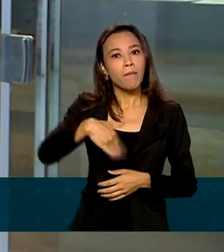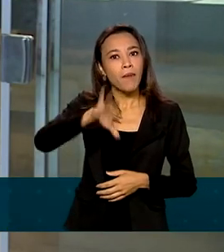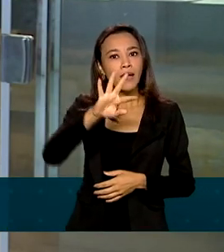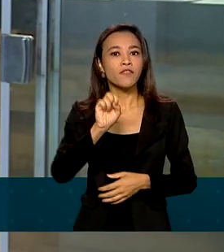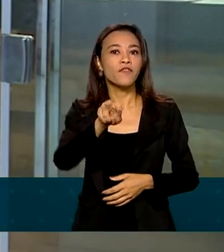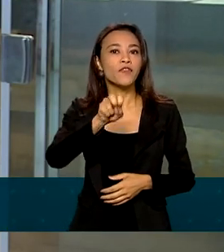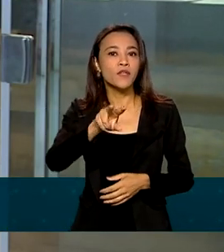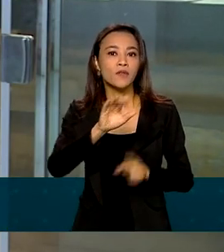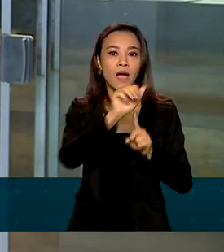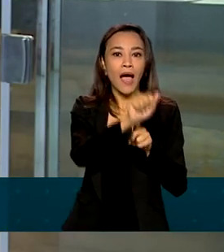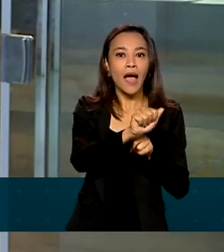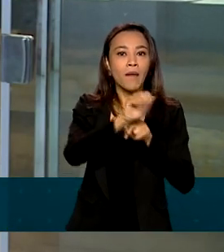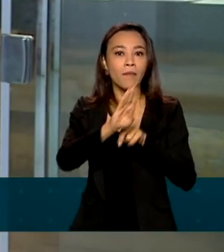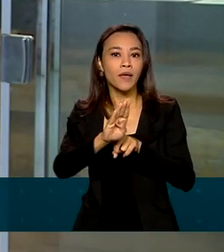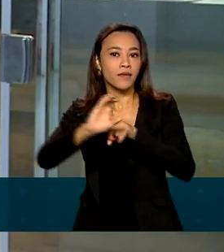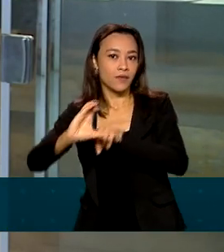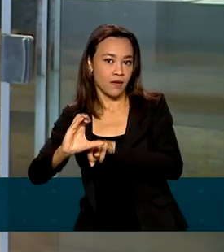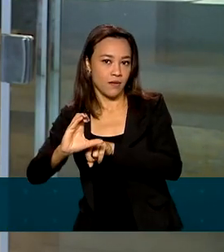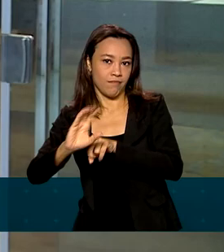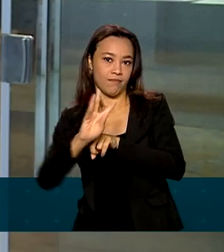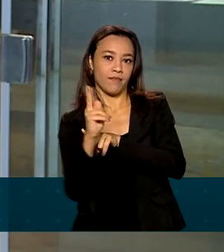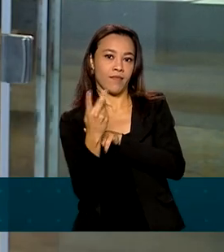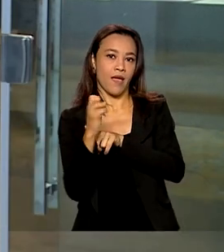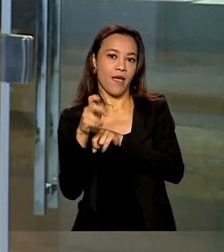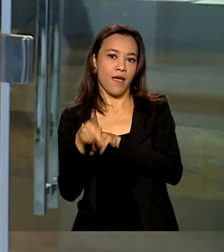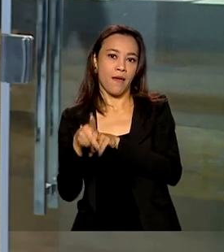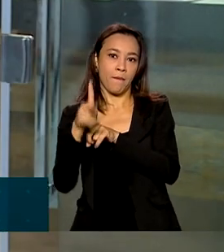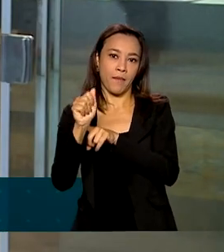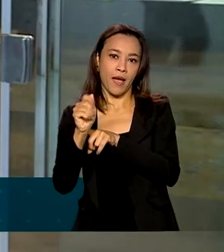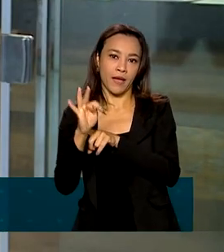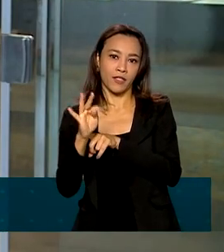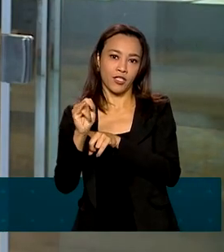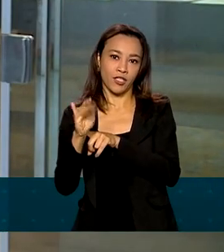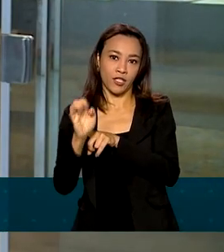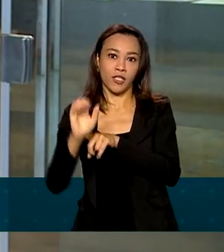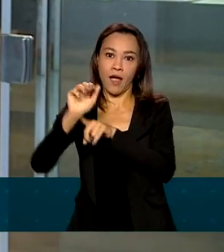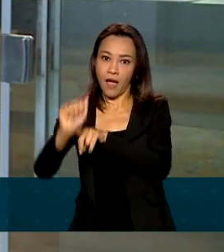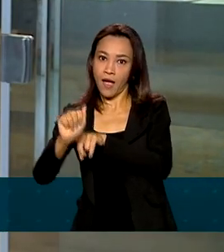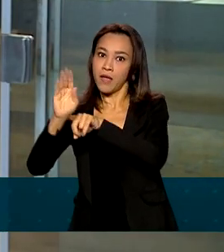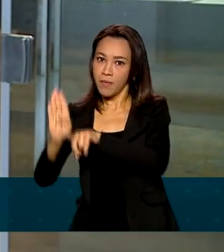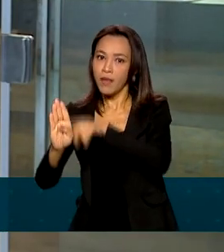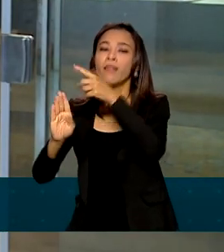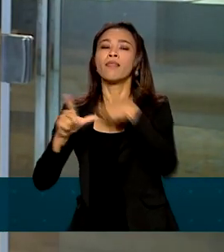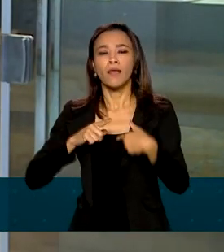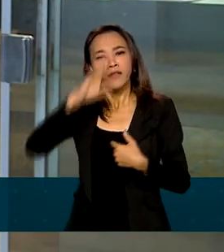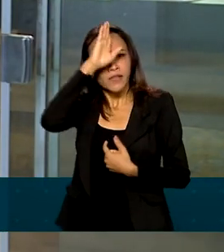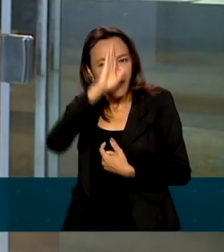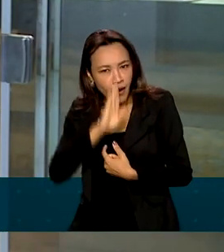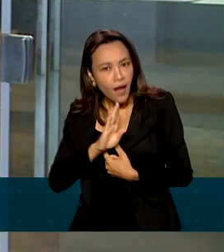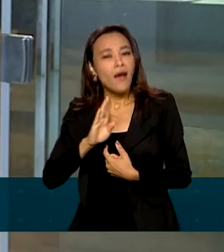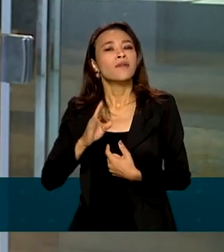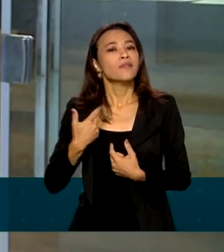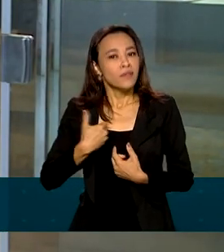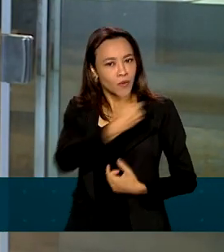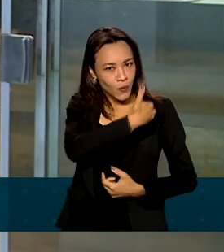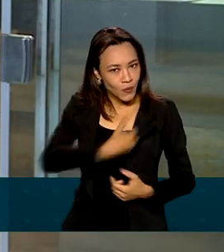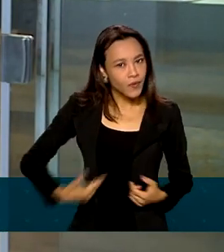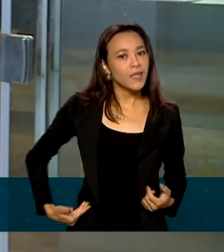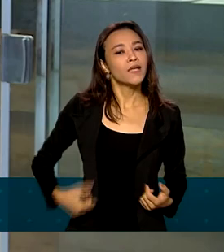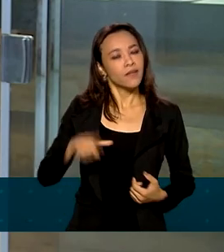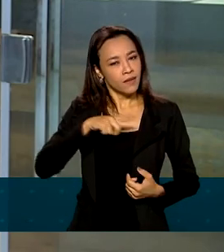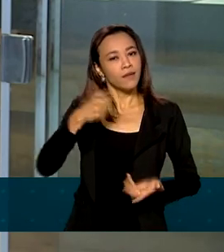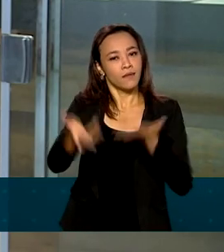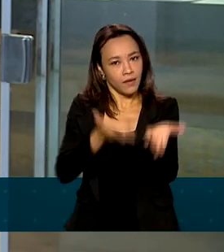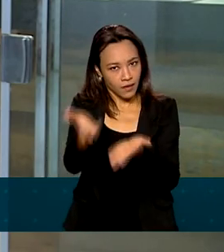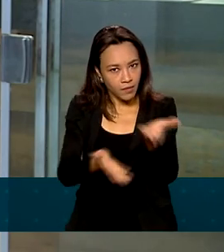causadas pelos vírus a b e c contra as hepatites A e B tem vacina de graça no SUS que também oferece